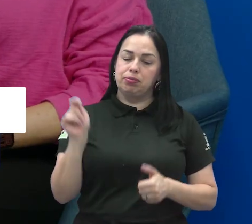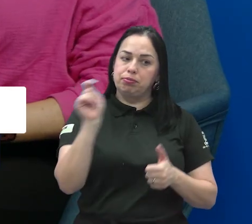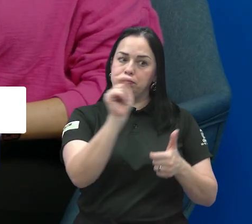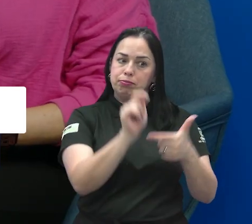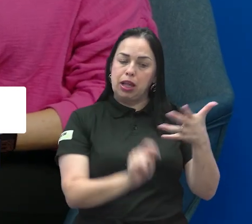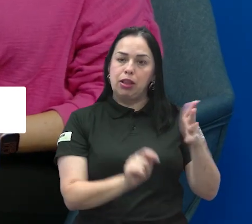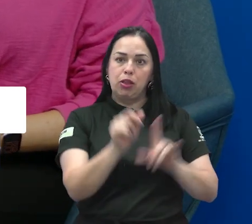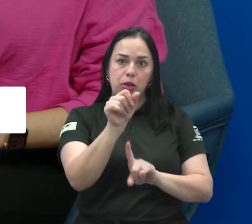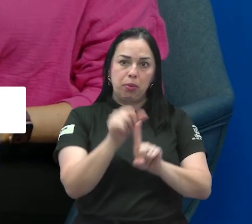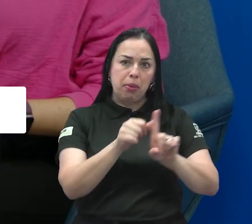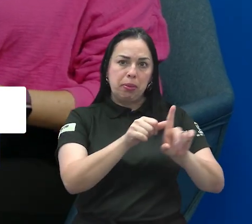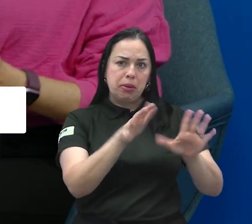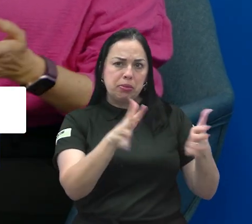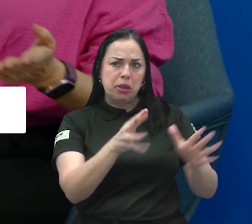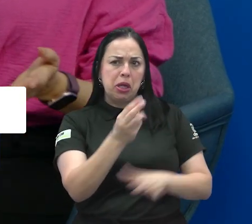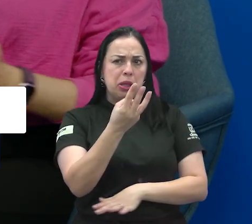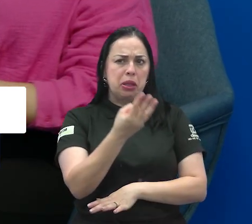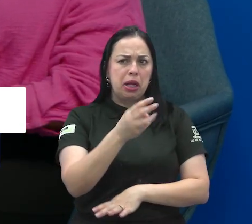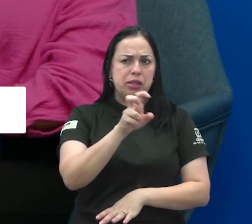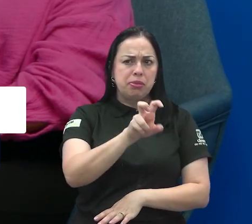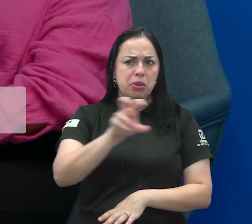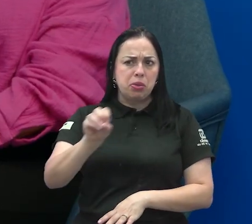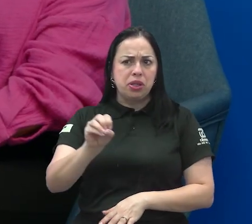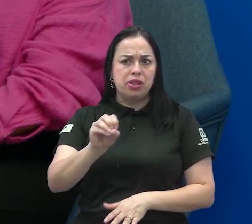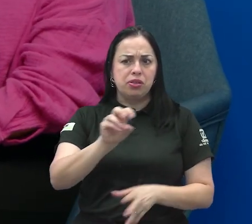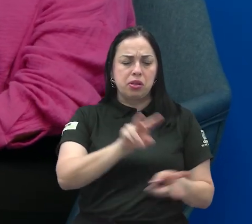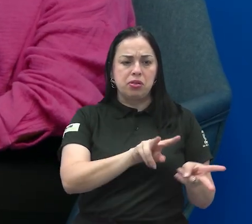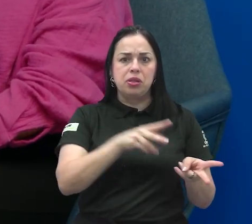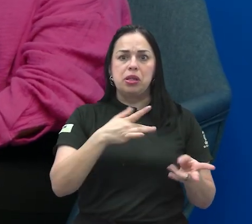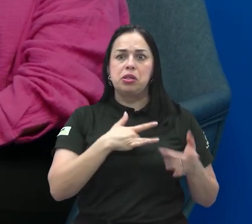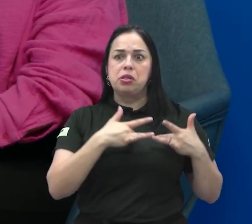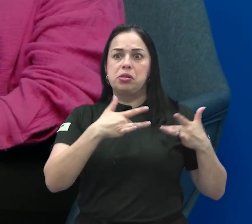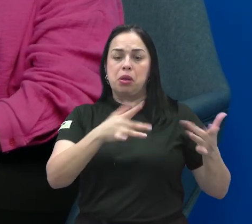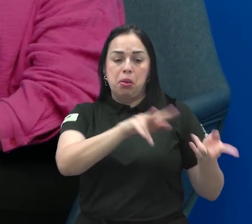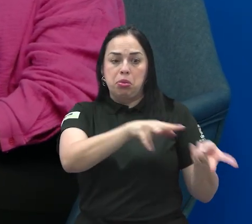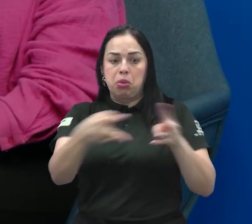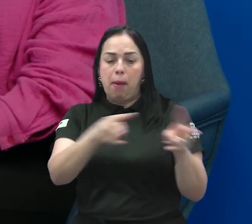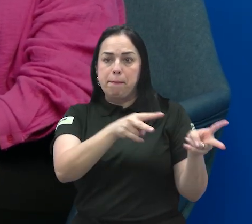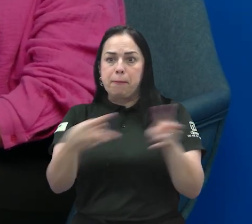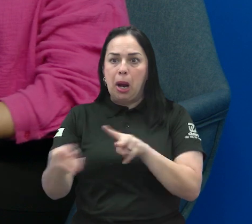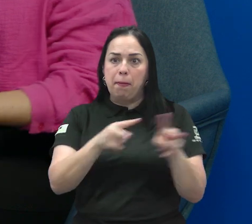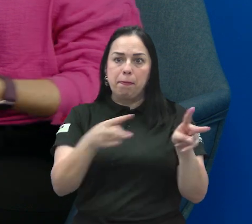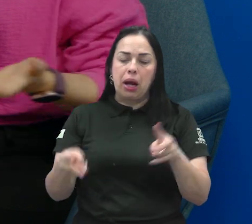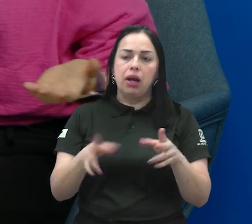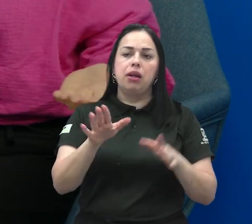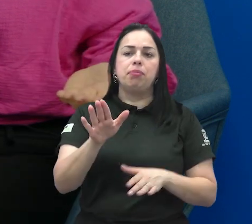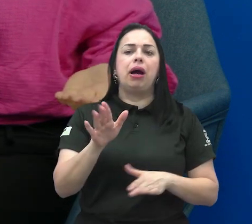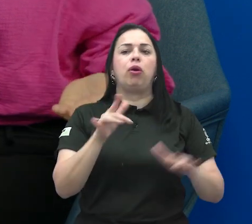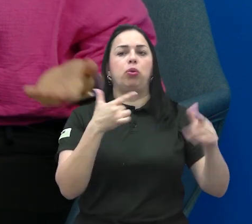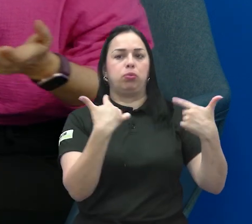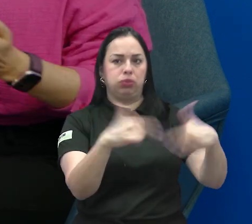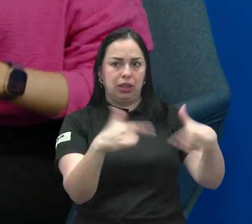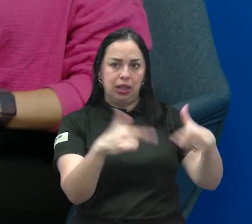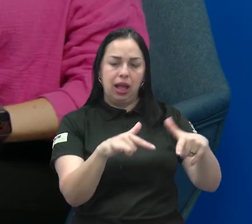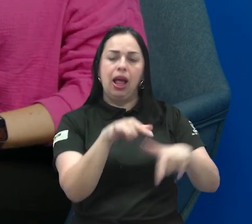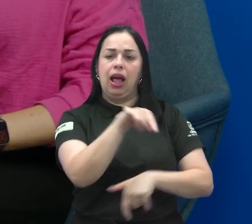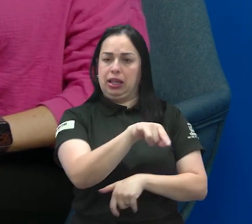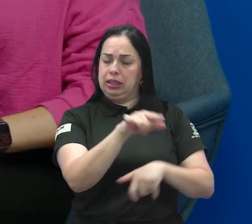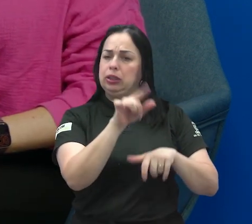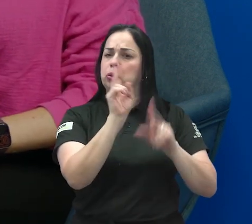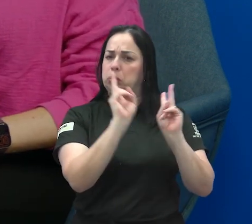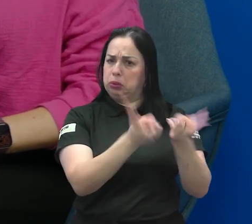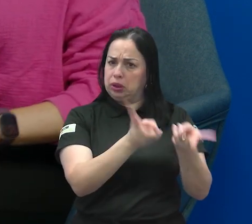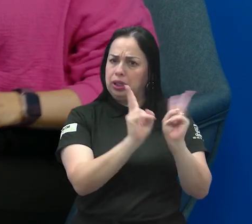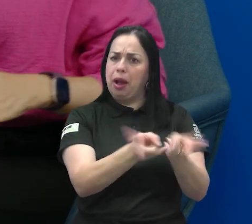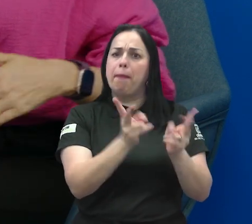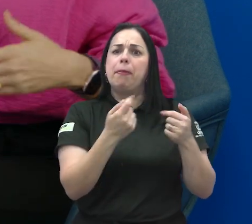realizados por mês, em média, 3.500 transfusões de sangue. Para manter este trabalho, o Banco de Sangue de São